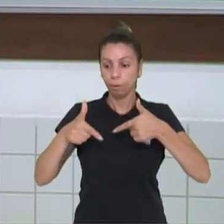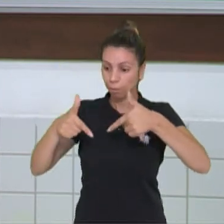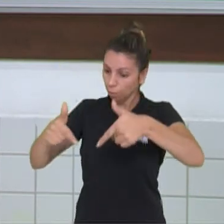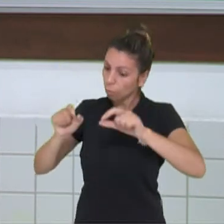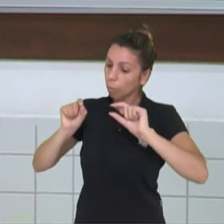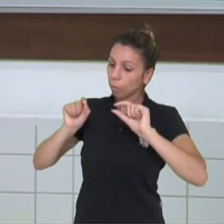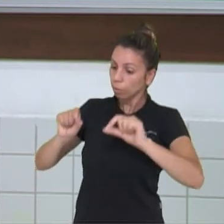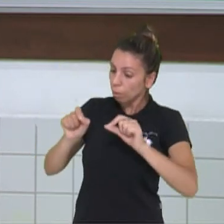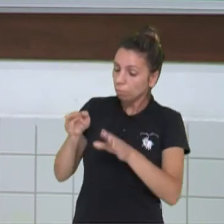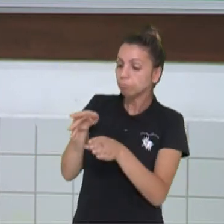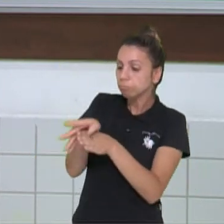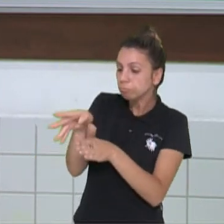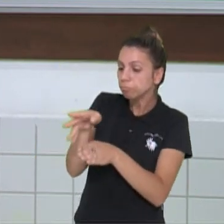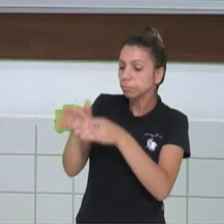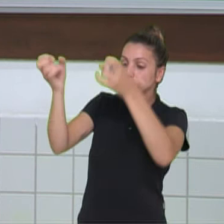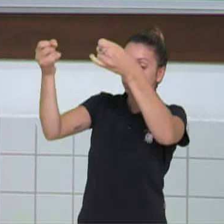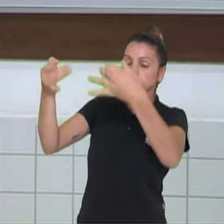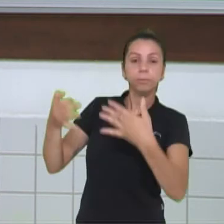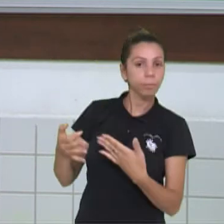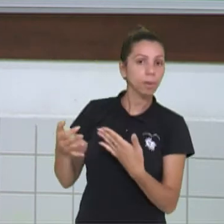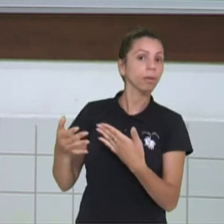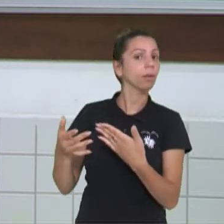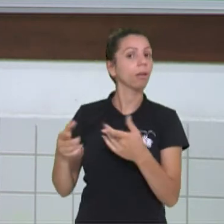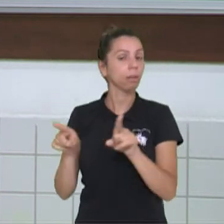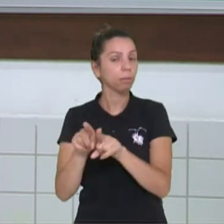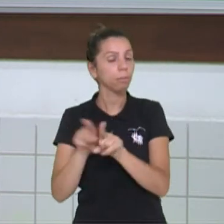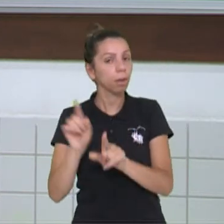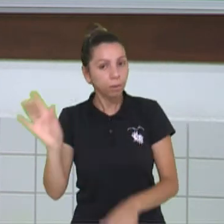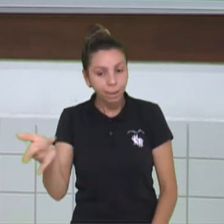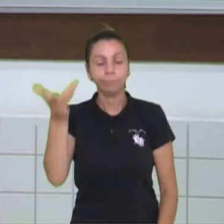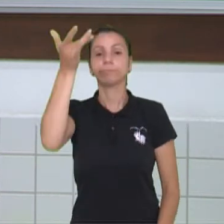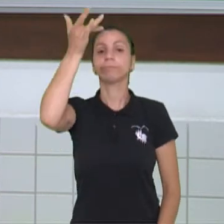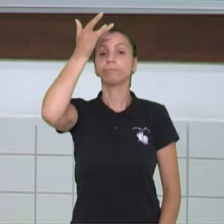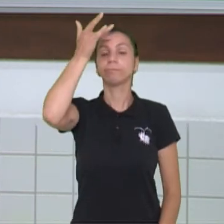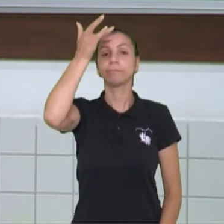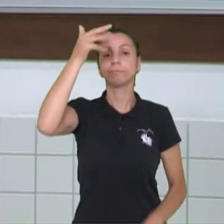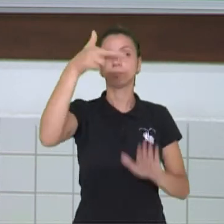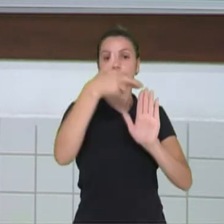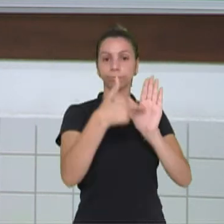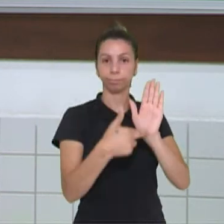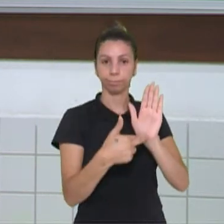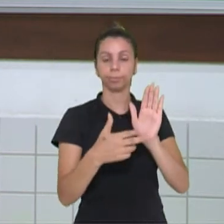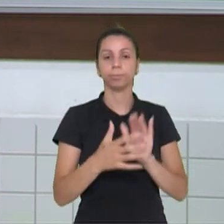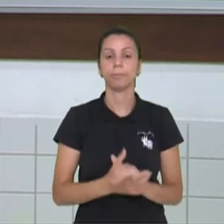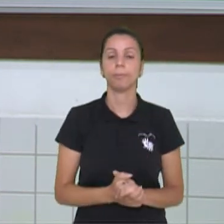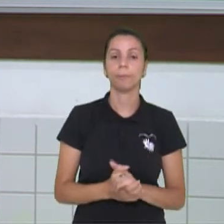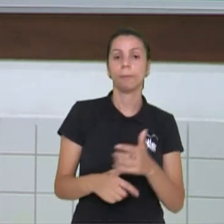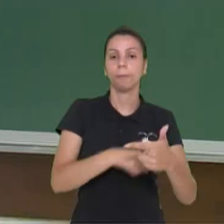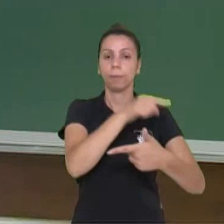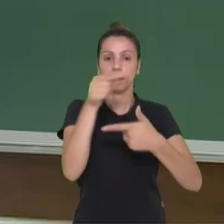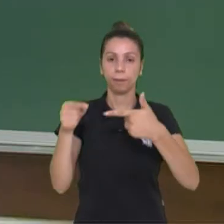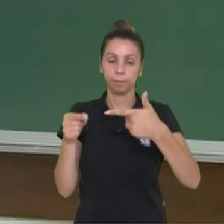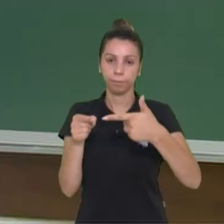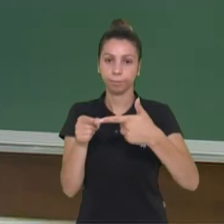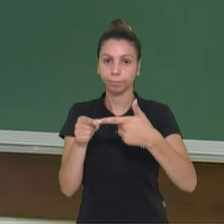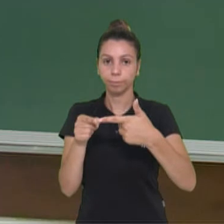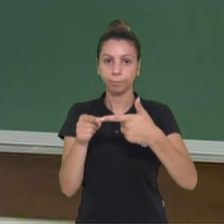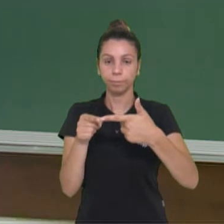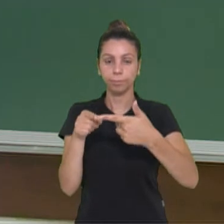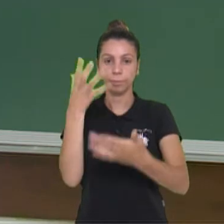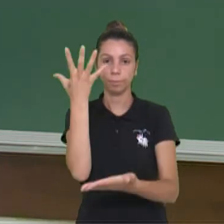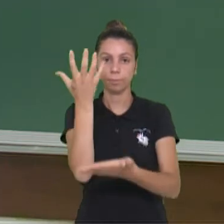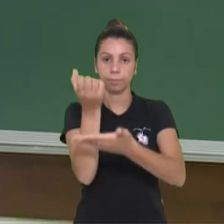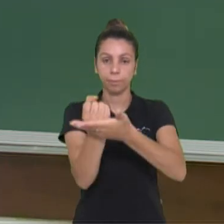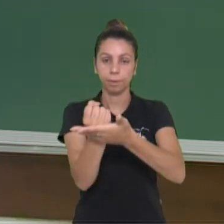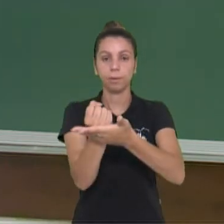orientar, explicar, para que você também tenha o conhecimento pleno da regra. Segundo, ter registrado em